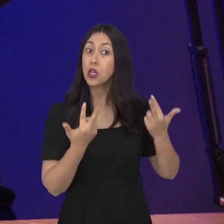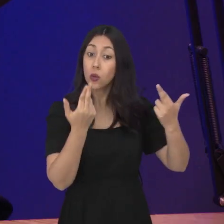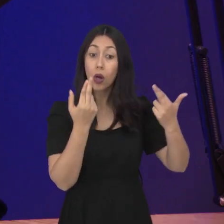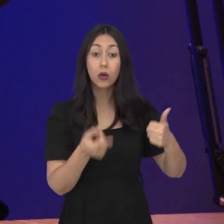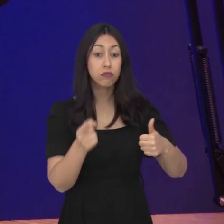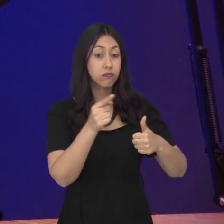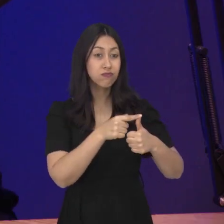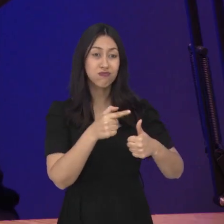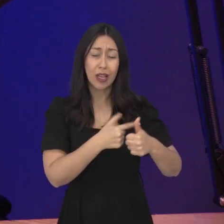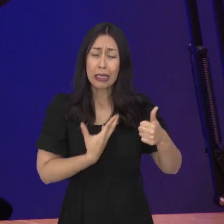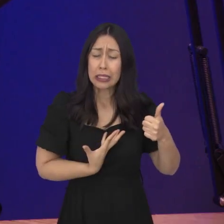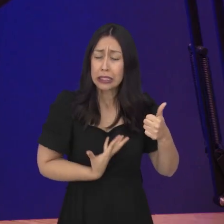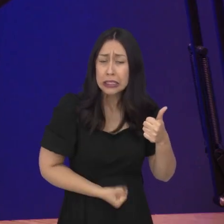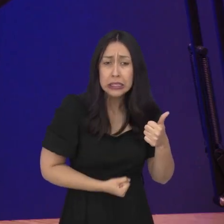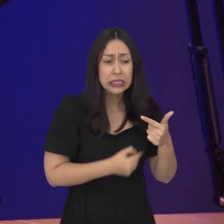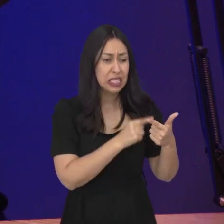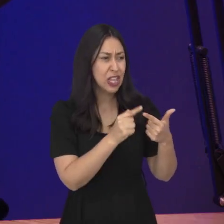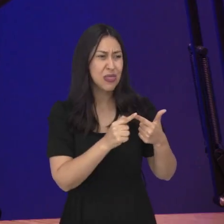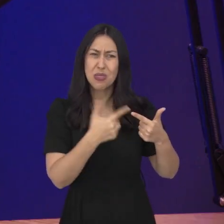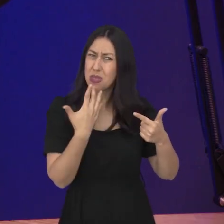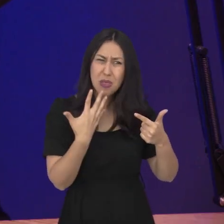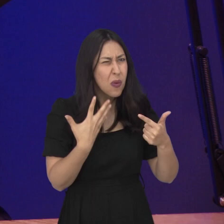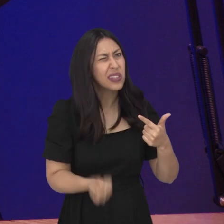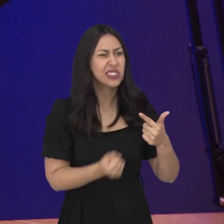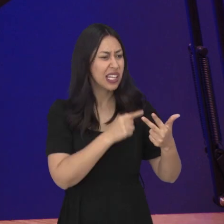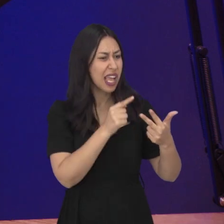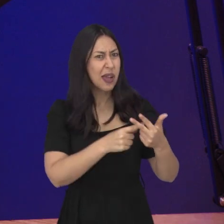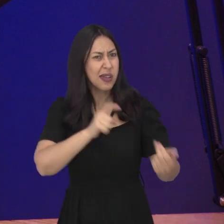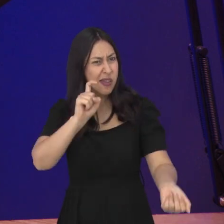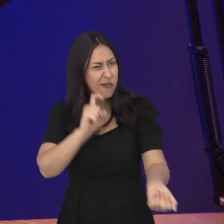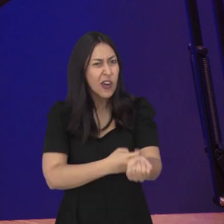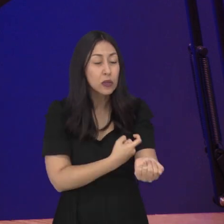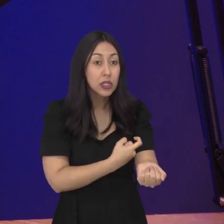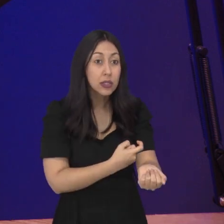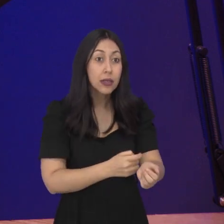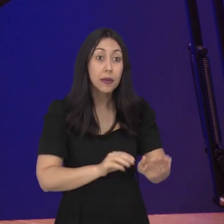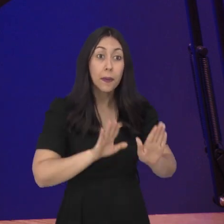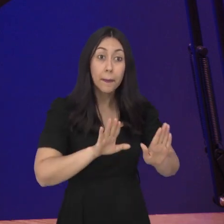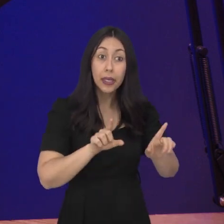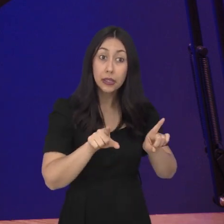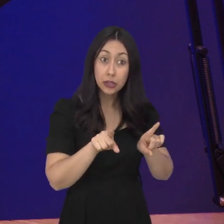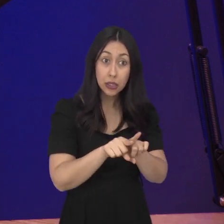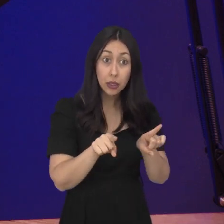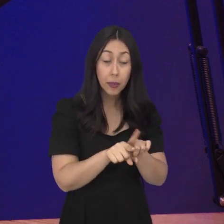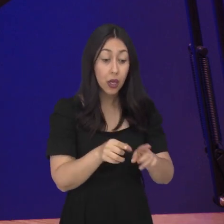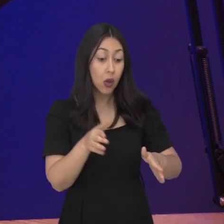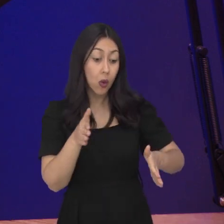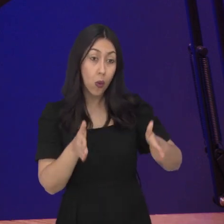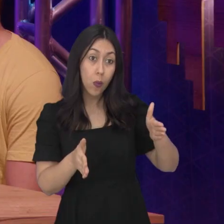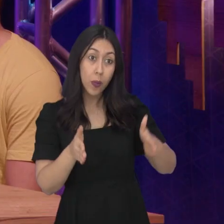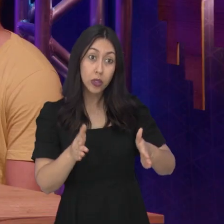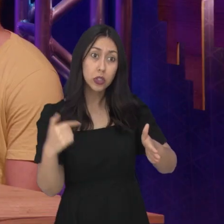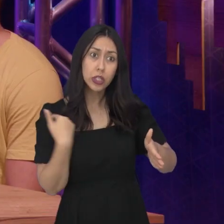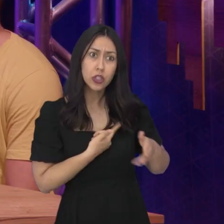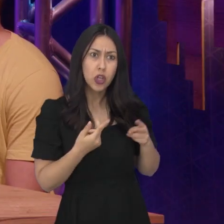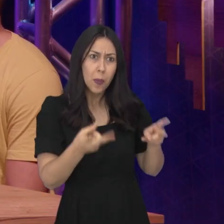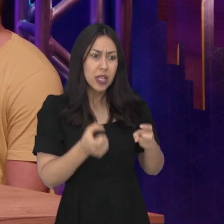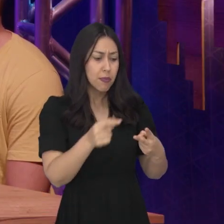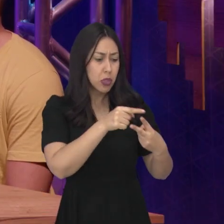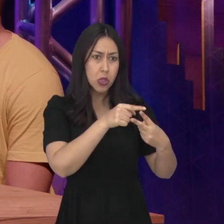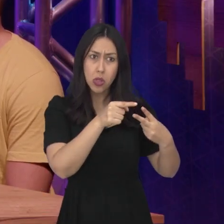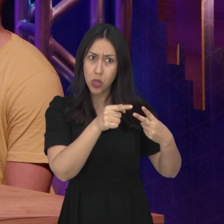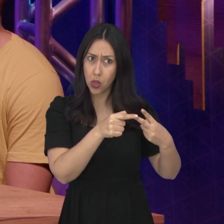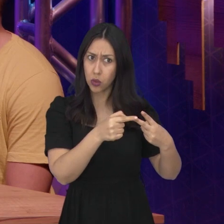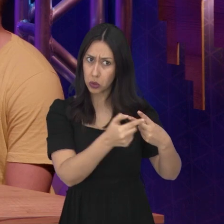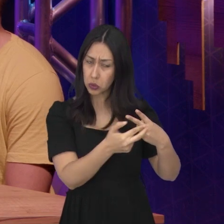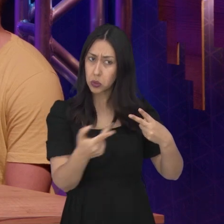passa pelo luto, com todas as suas fases, como a frustração, a negação, a revolta. Mas também é uma fase na qual